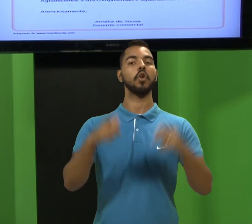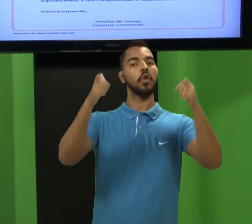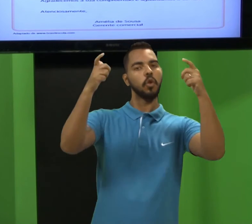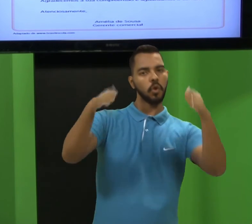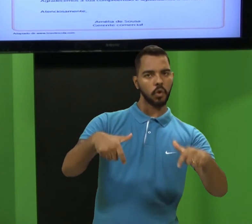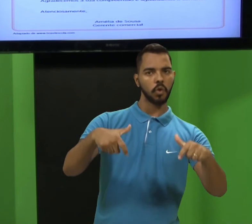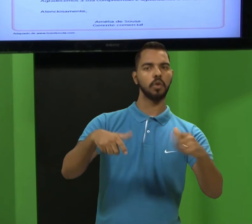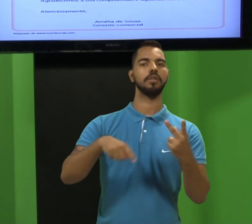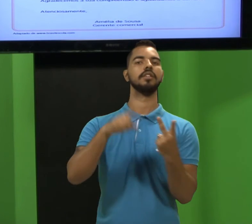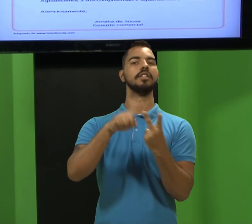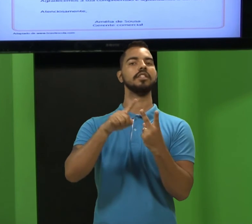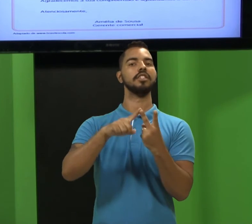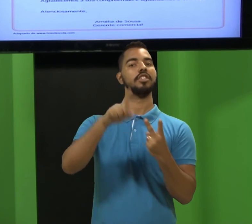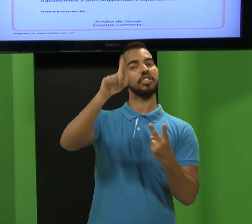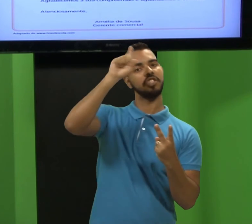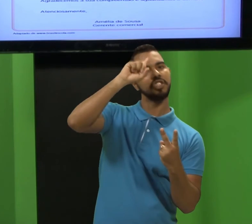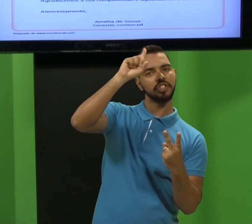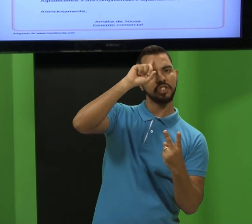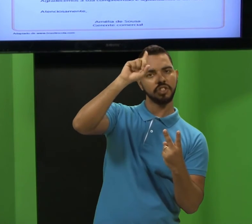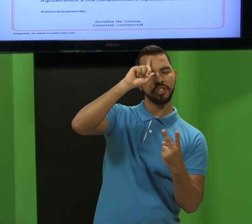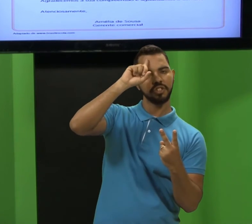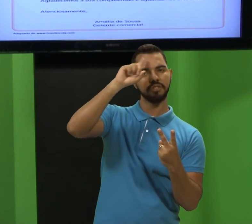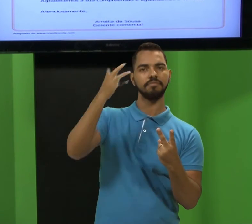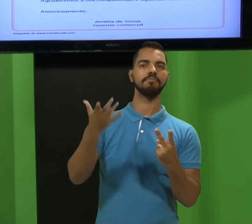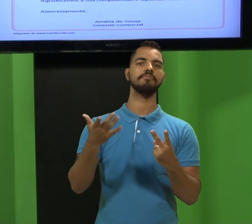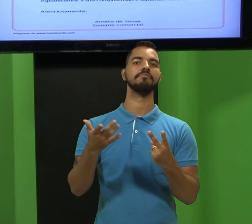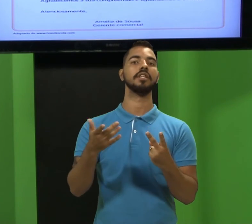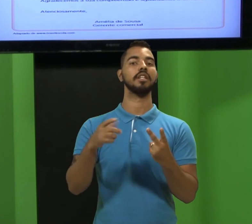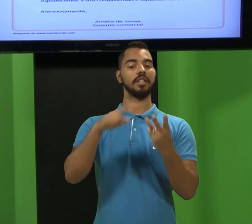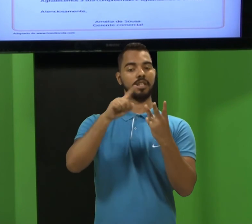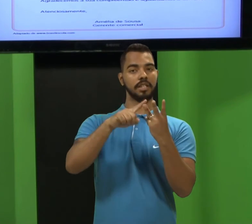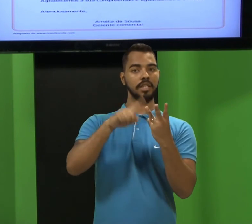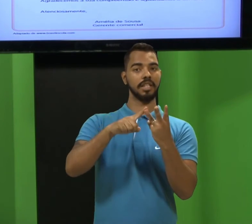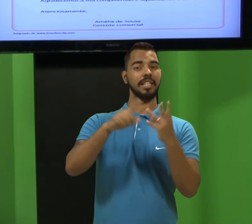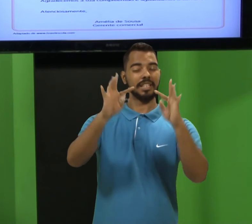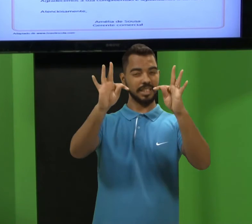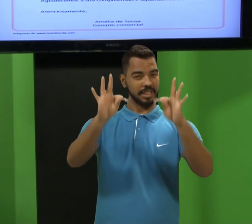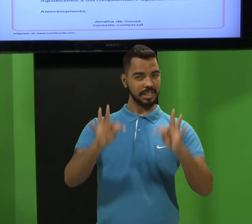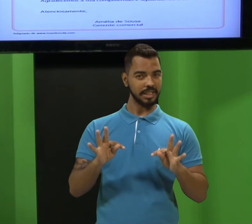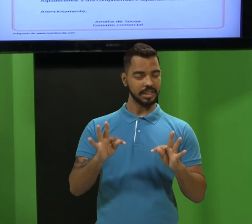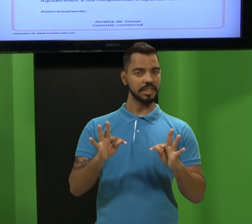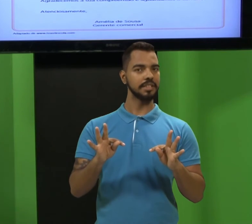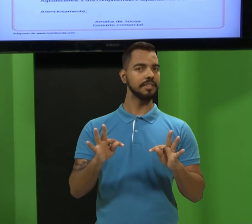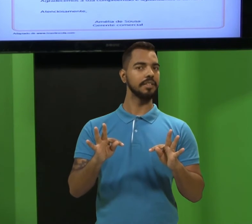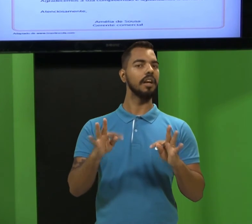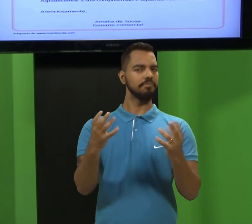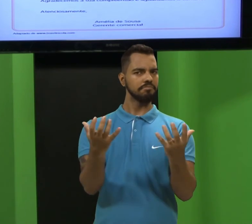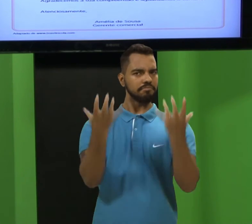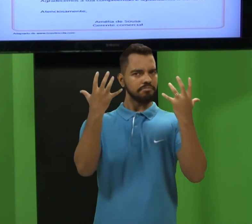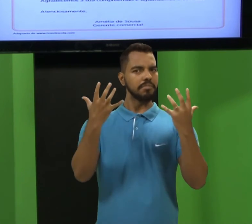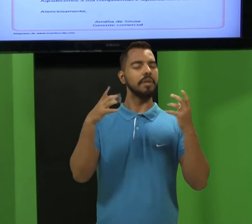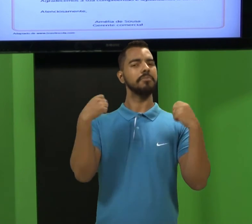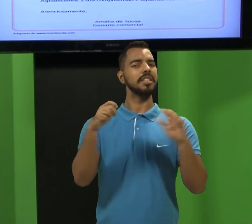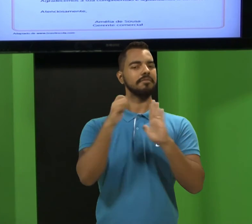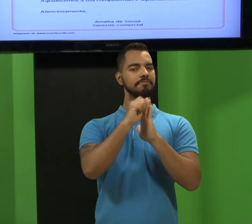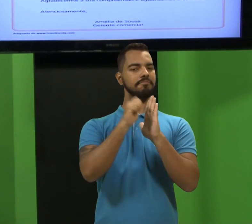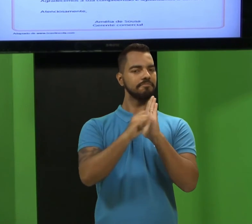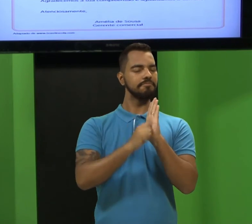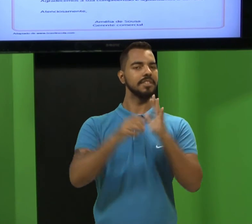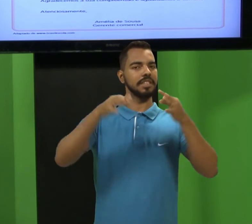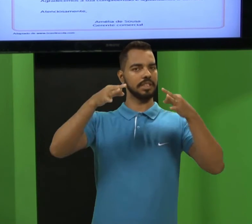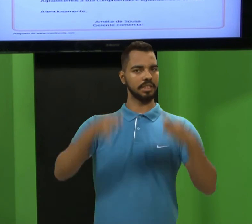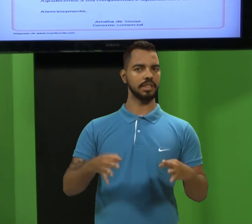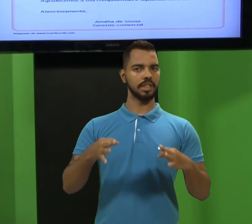a estética do texto, a escrita do local e a data deve ser grafada cuidadosamente, seguindo a norma para a grafia correta do mês e